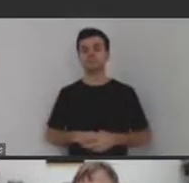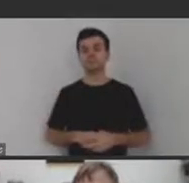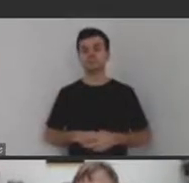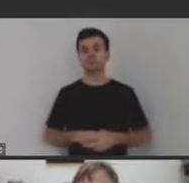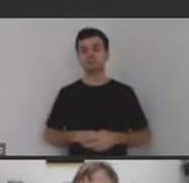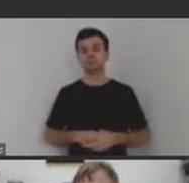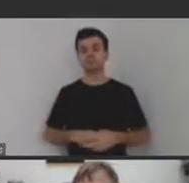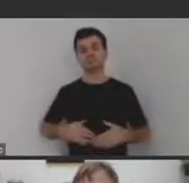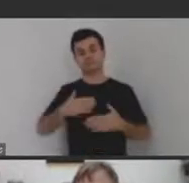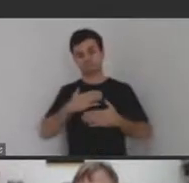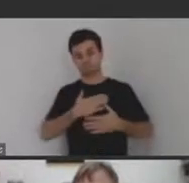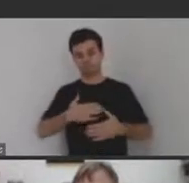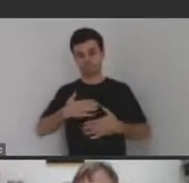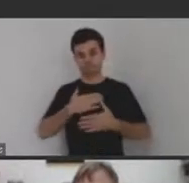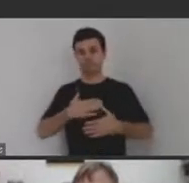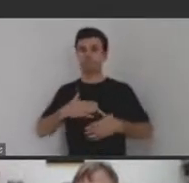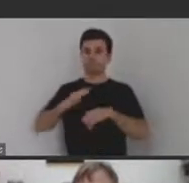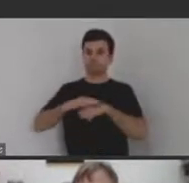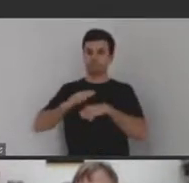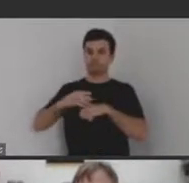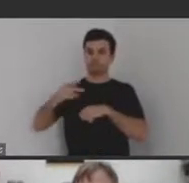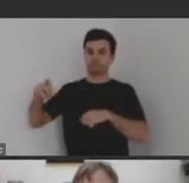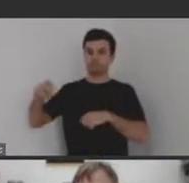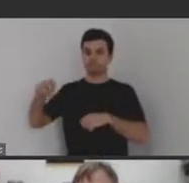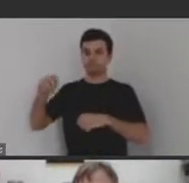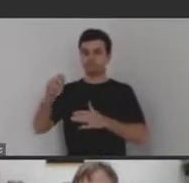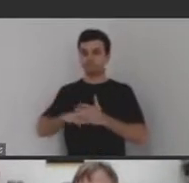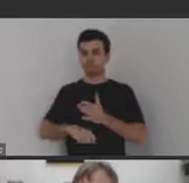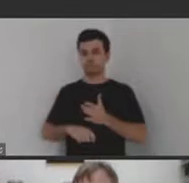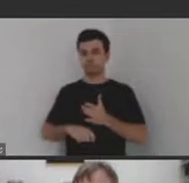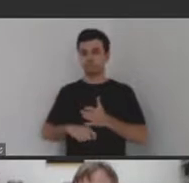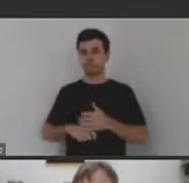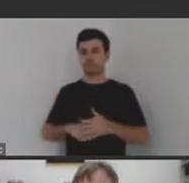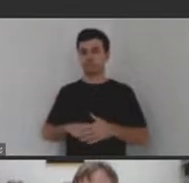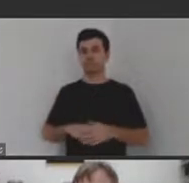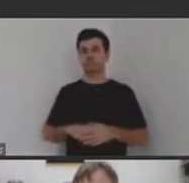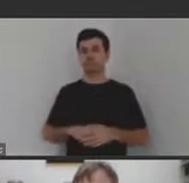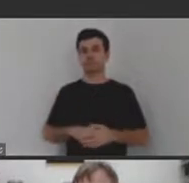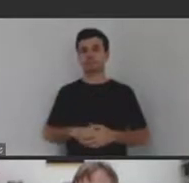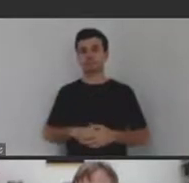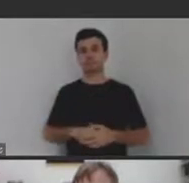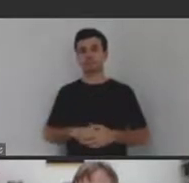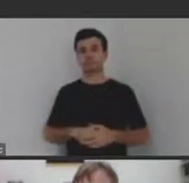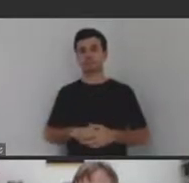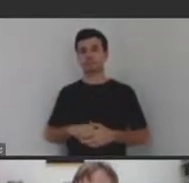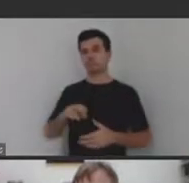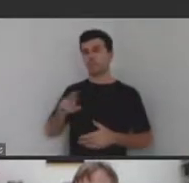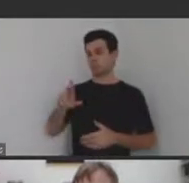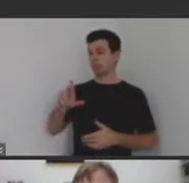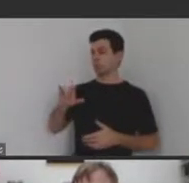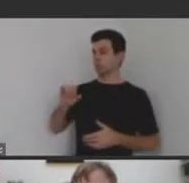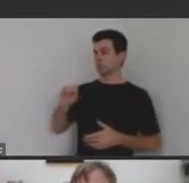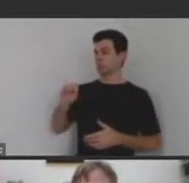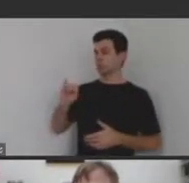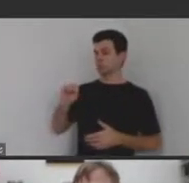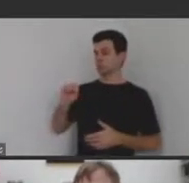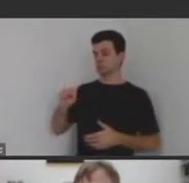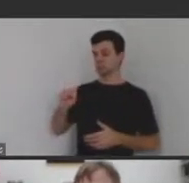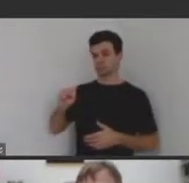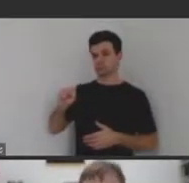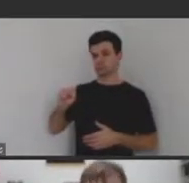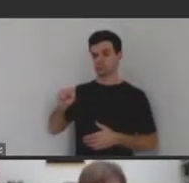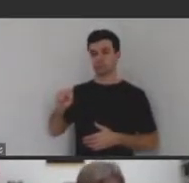ter a assinatura de Vossa Excelência. Questão de ordem, senhor presidente. Vereador Ulisses Gomes. Parabenizo aí